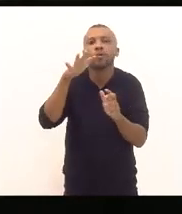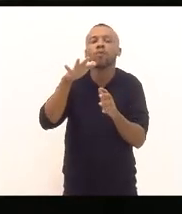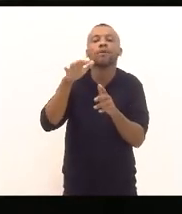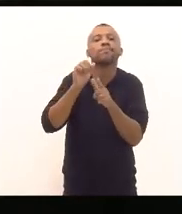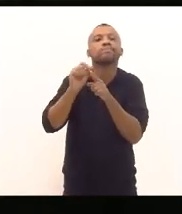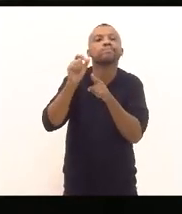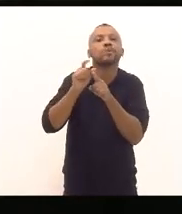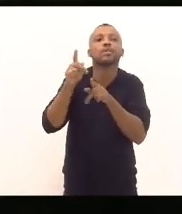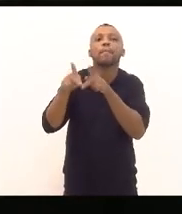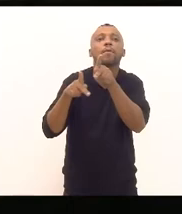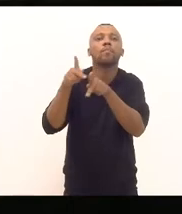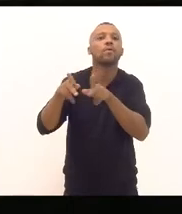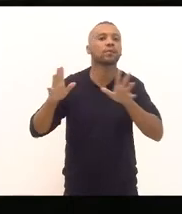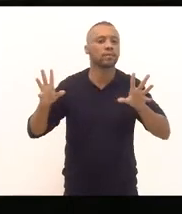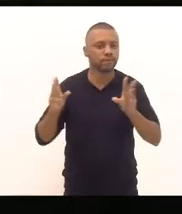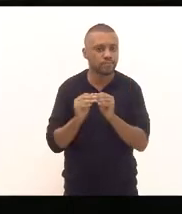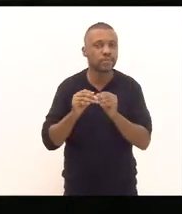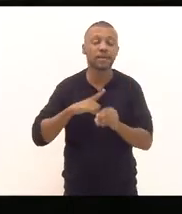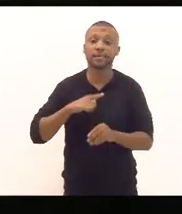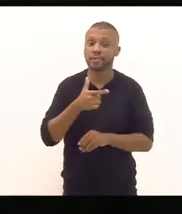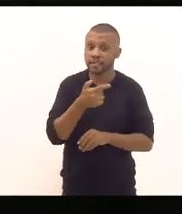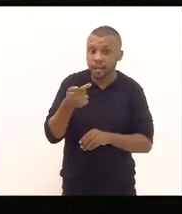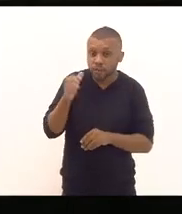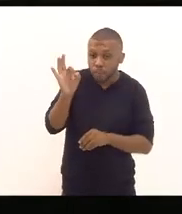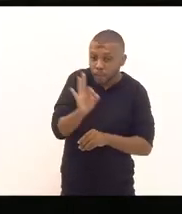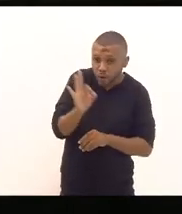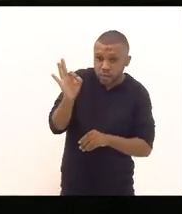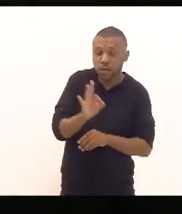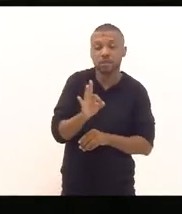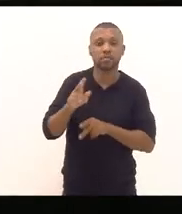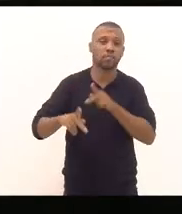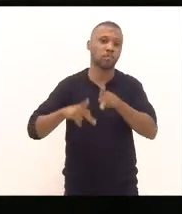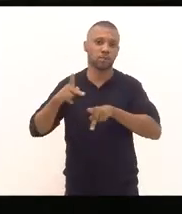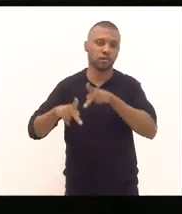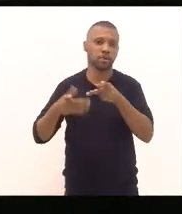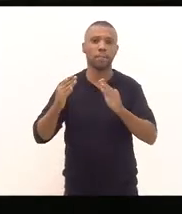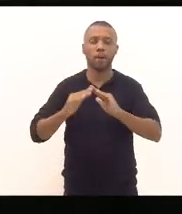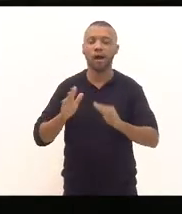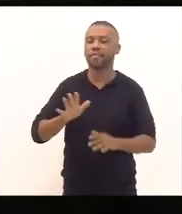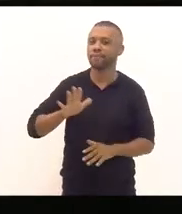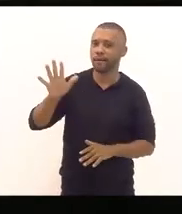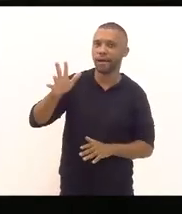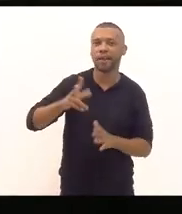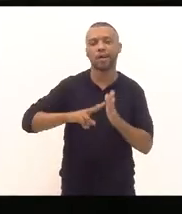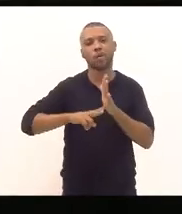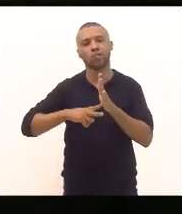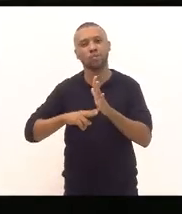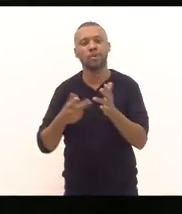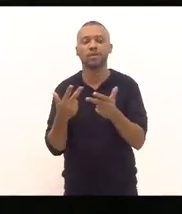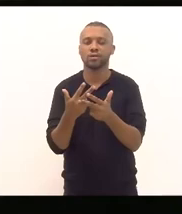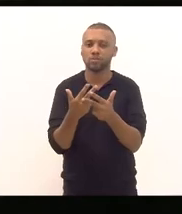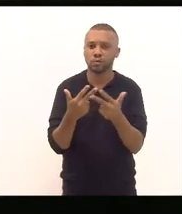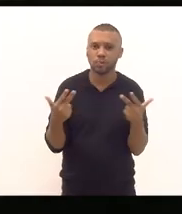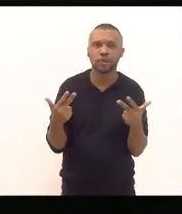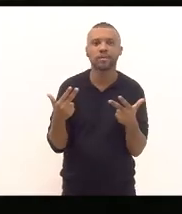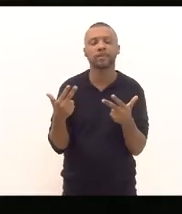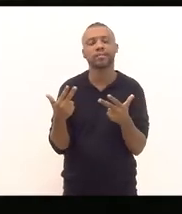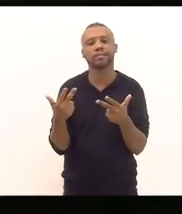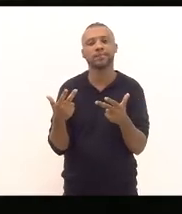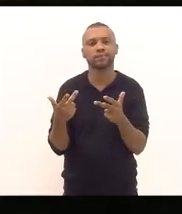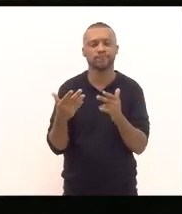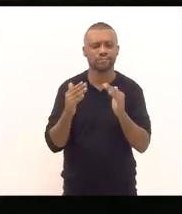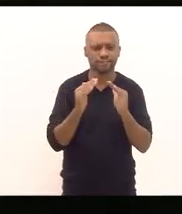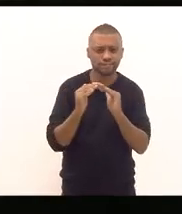que chega até aí 27 por cento da nossa população que mora em favelas em condomínios é um conjunto